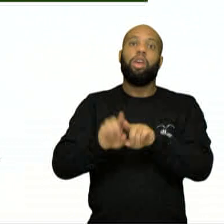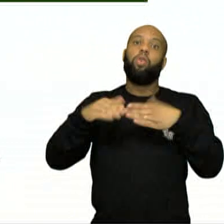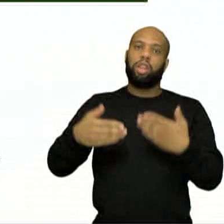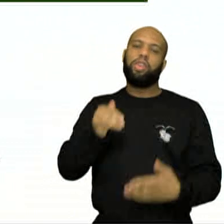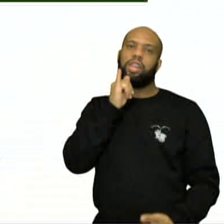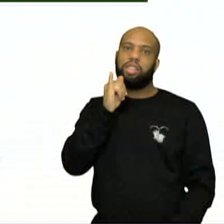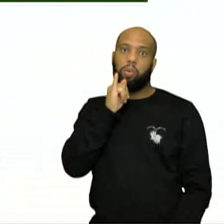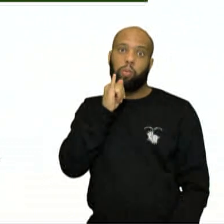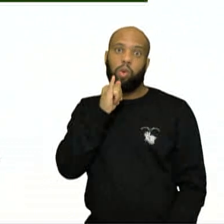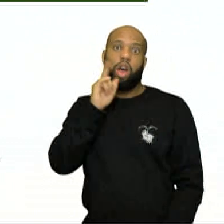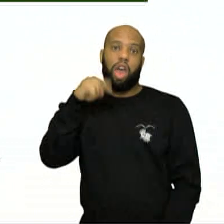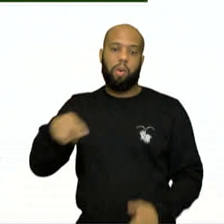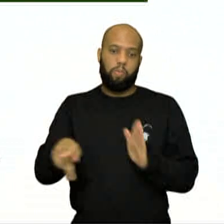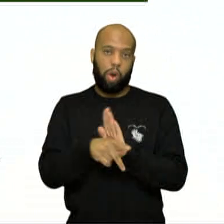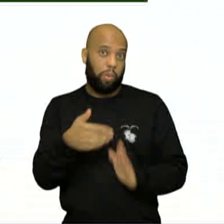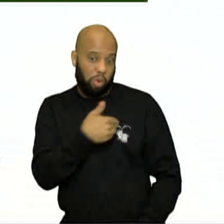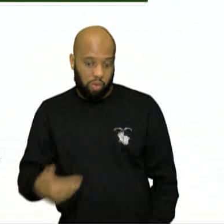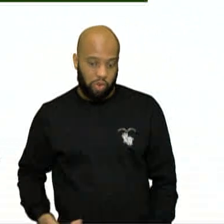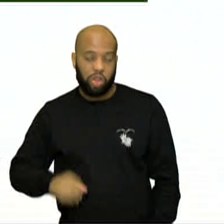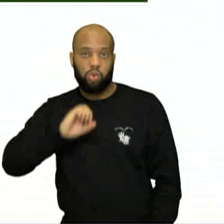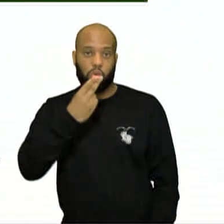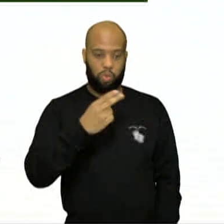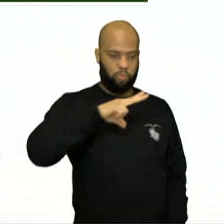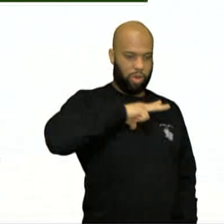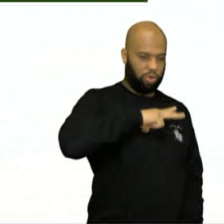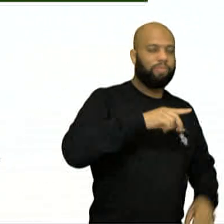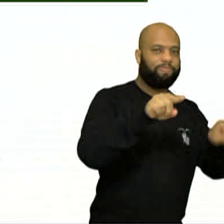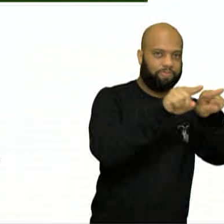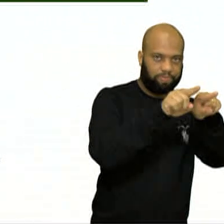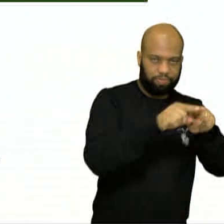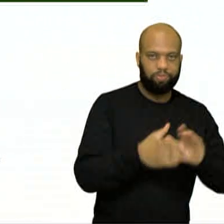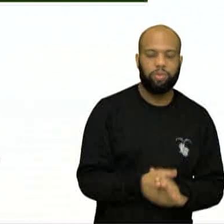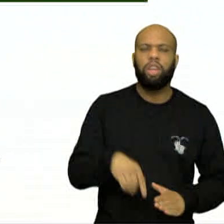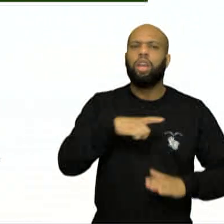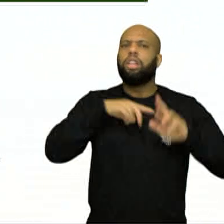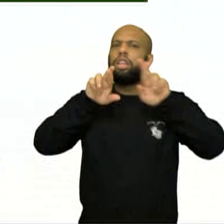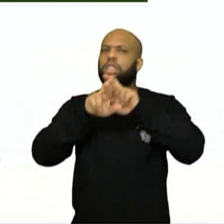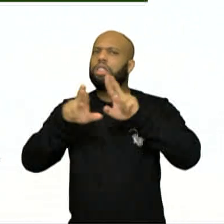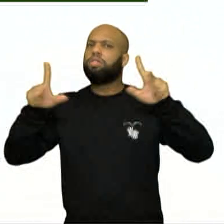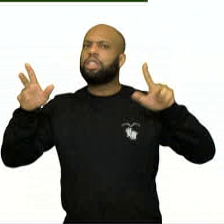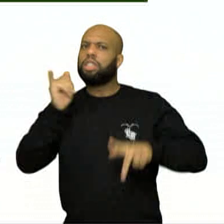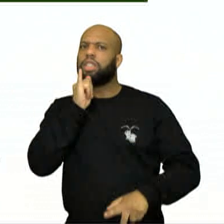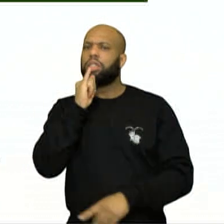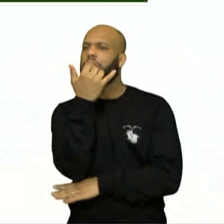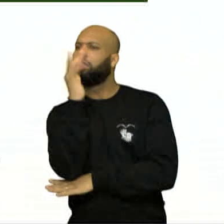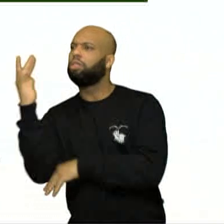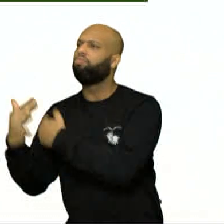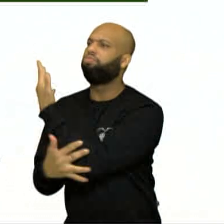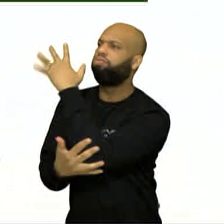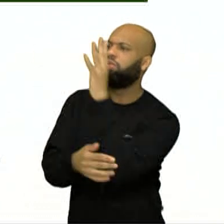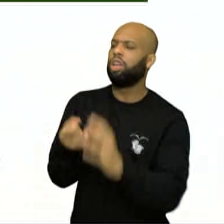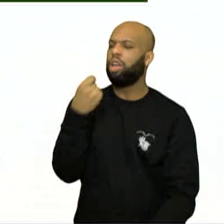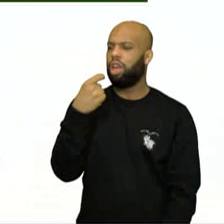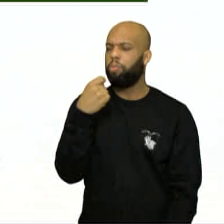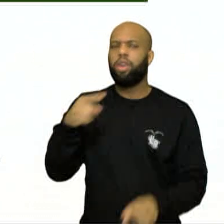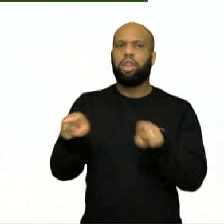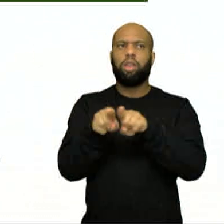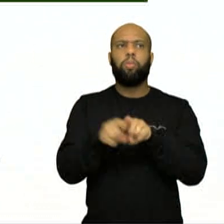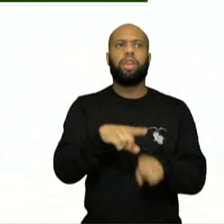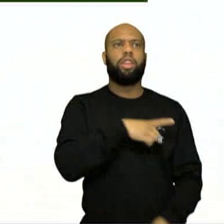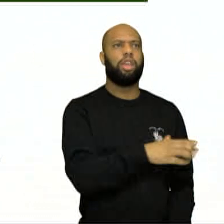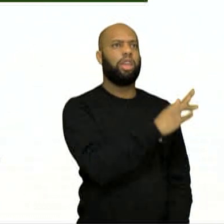unidade pública ou privada. Então, qual é a diferença entre as plantas medicinais e